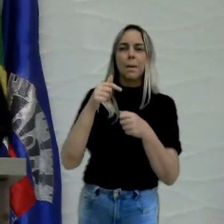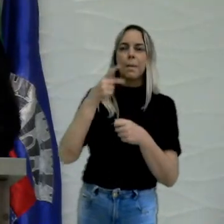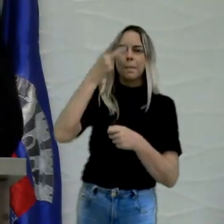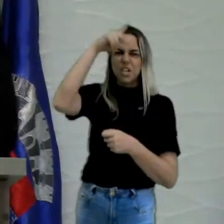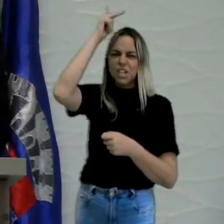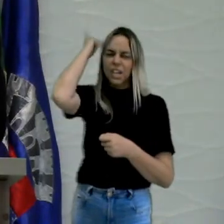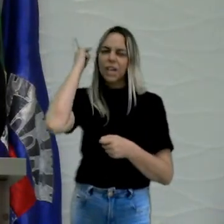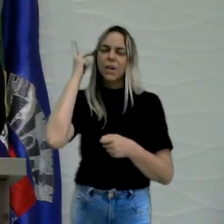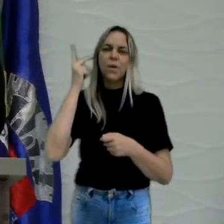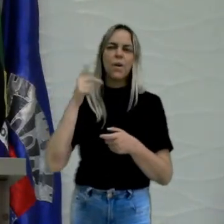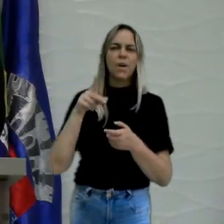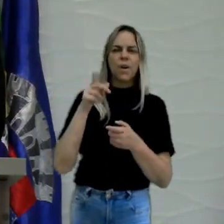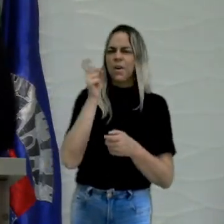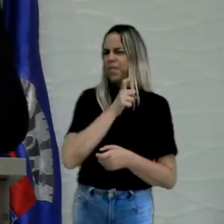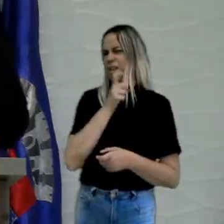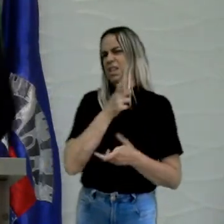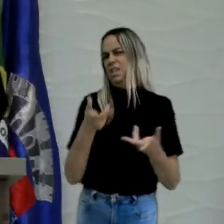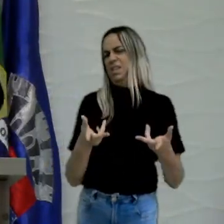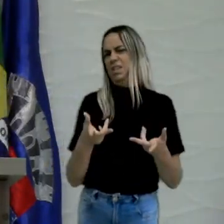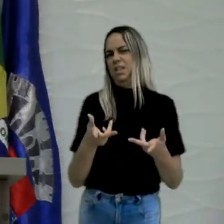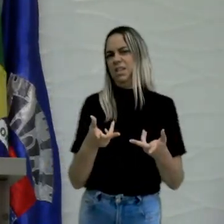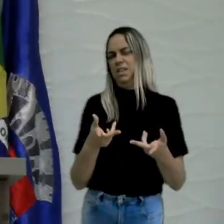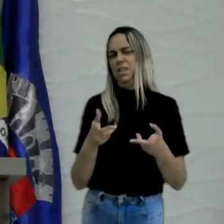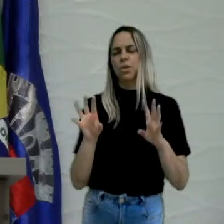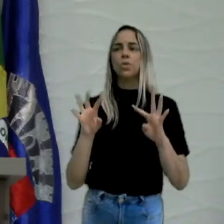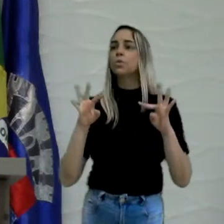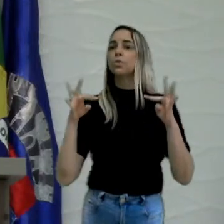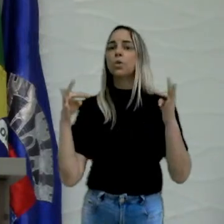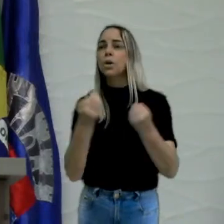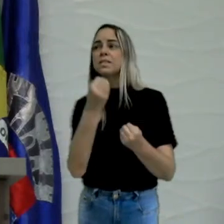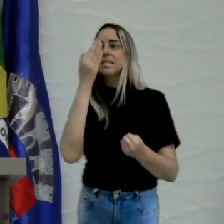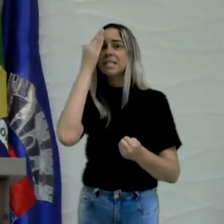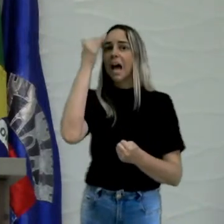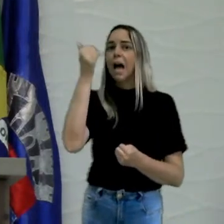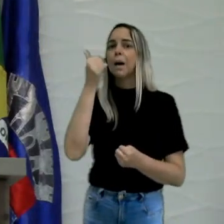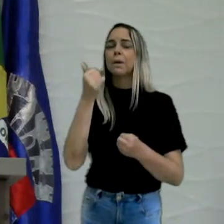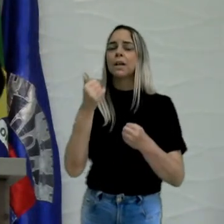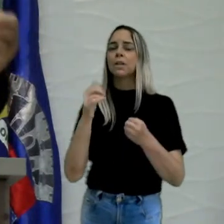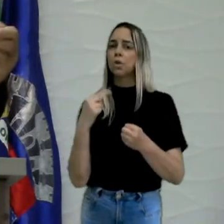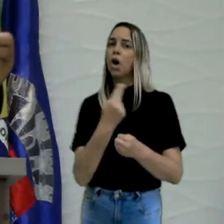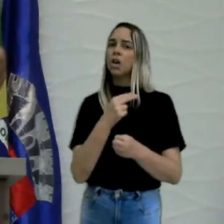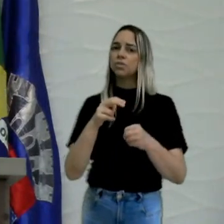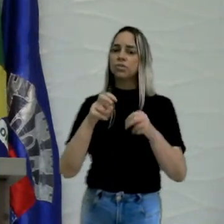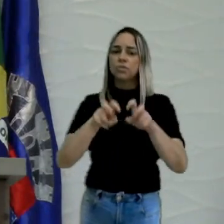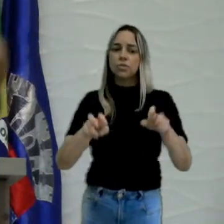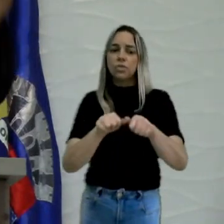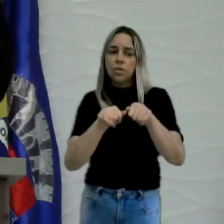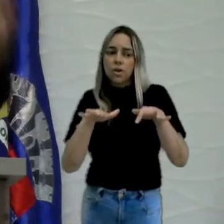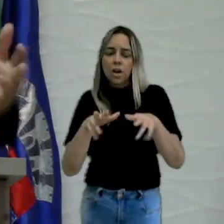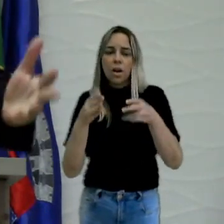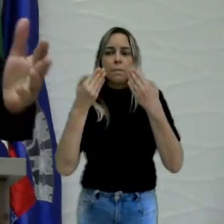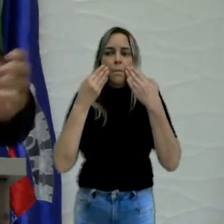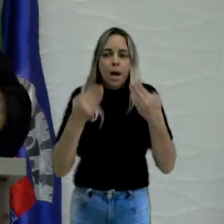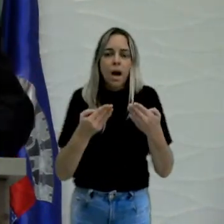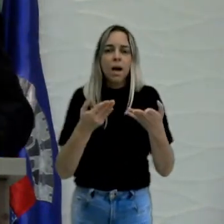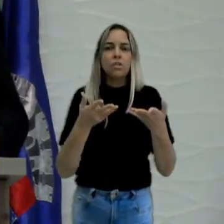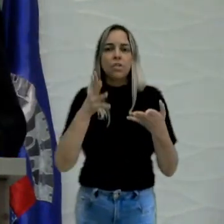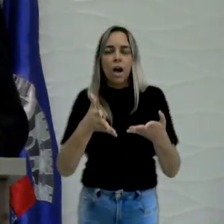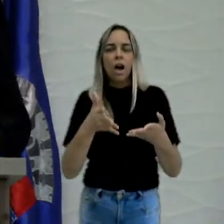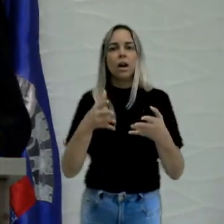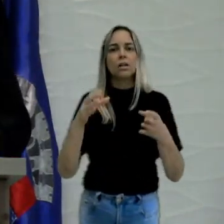Vereadores aqui sabem, todos, que fizemos uma audiência aqui com o pessoal da Compesa há um ano